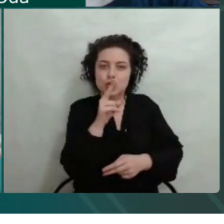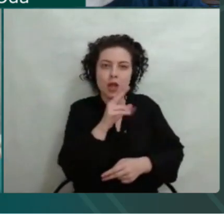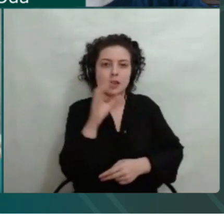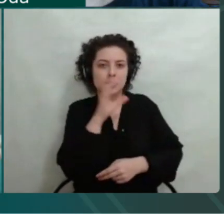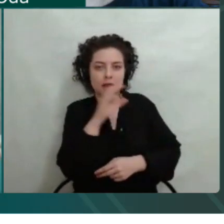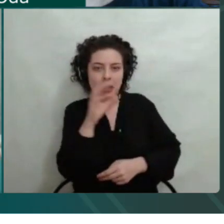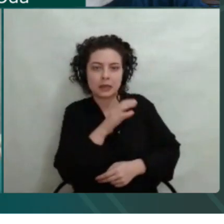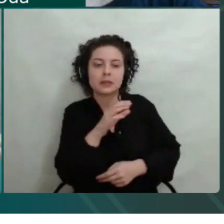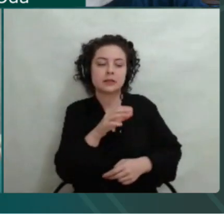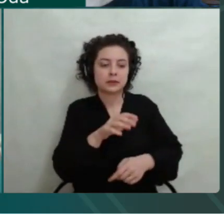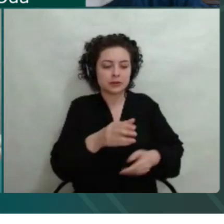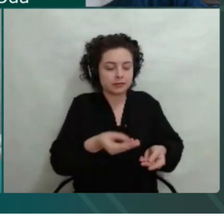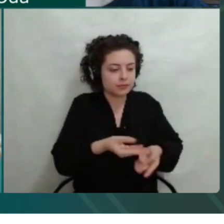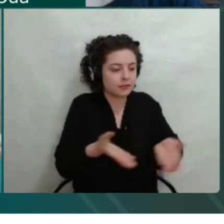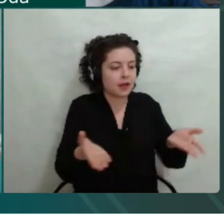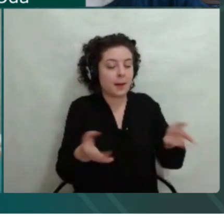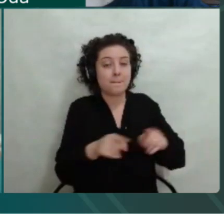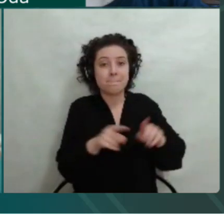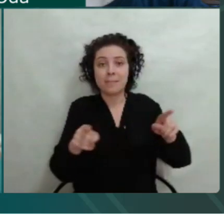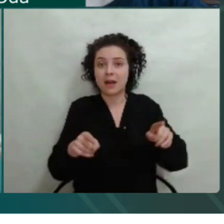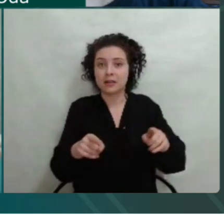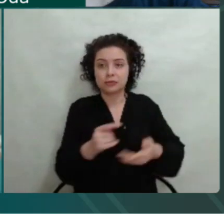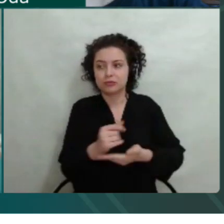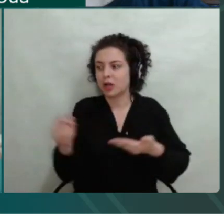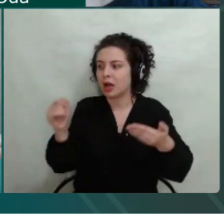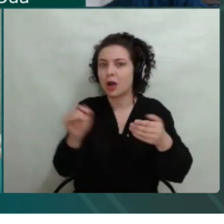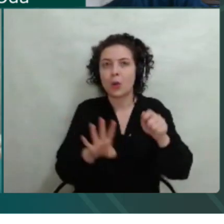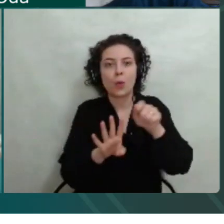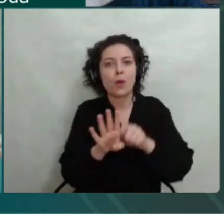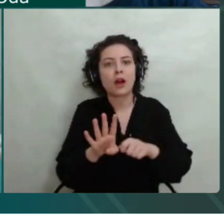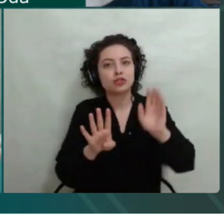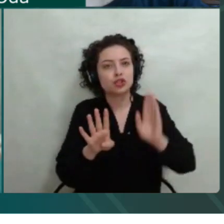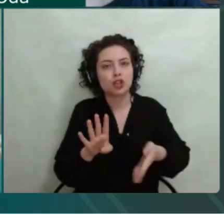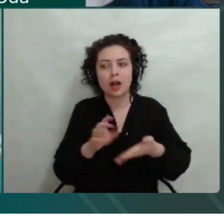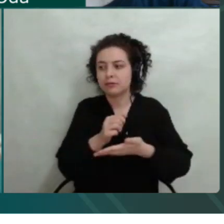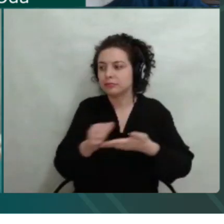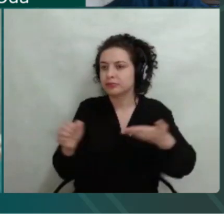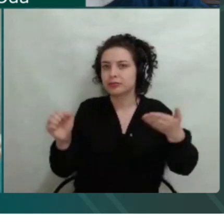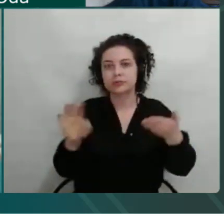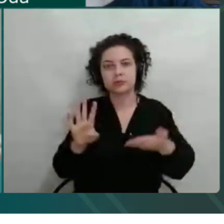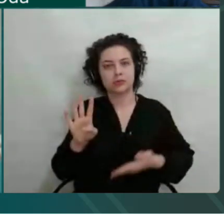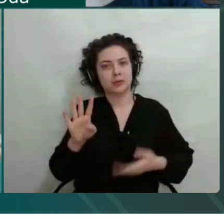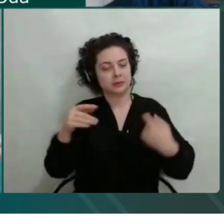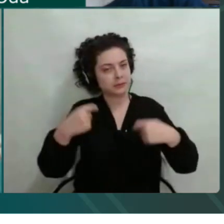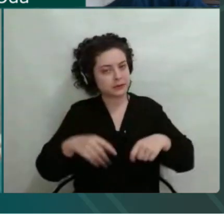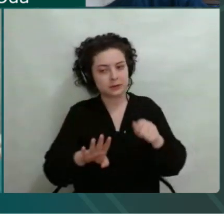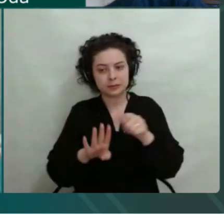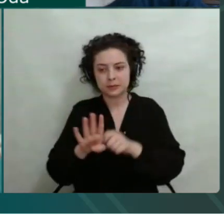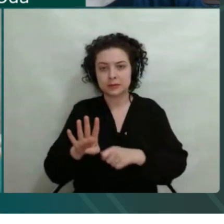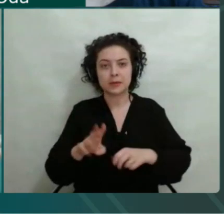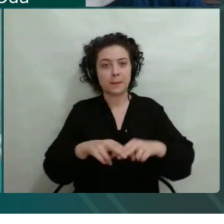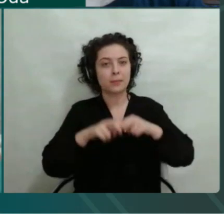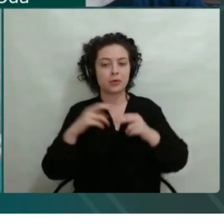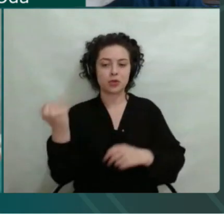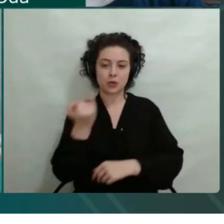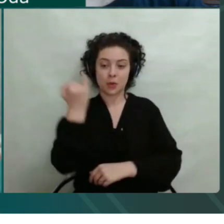pessoas. Só que nós já passamos quase 4 meses. E é necessário, por isso que eu enfatizei muito na minha